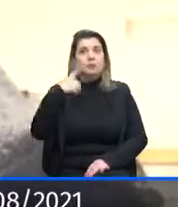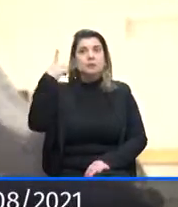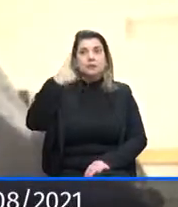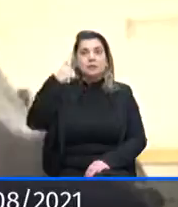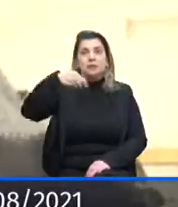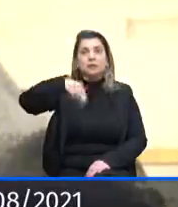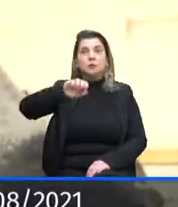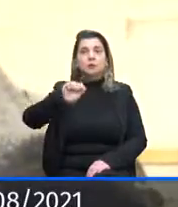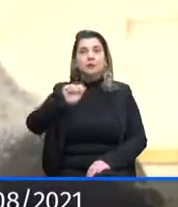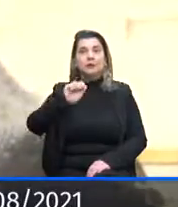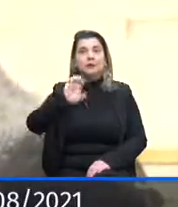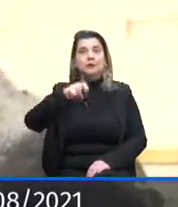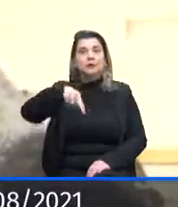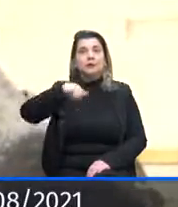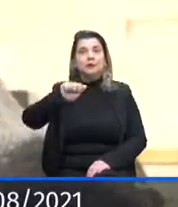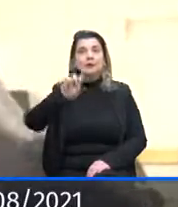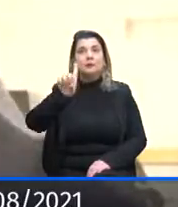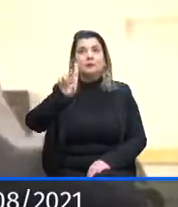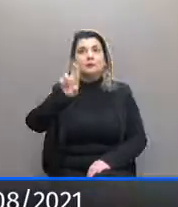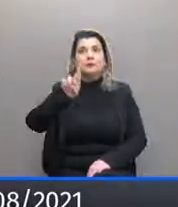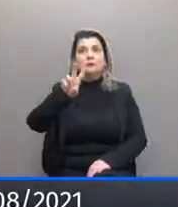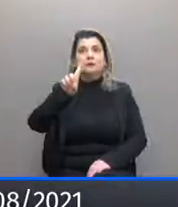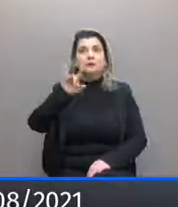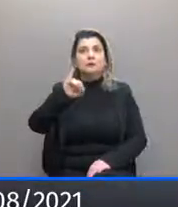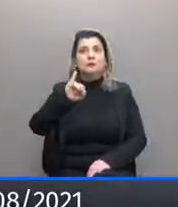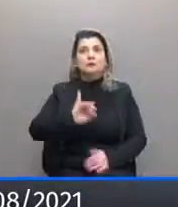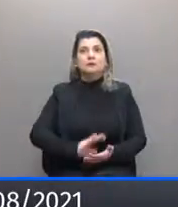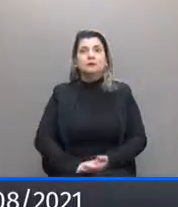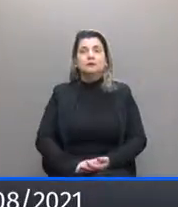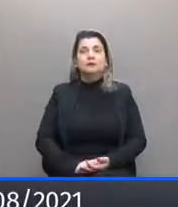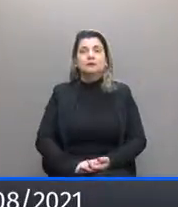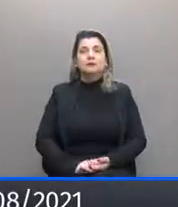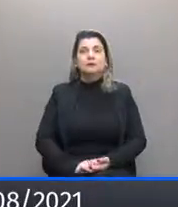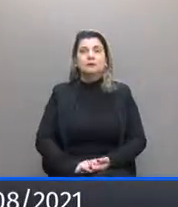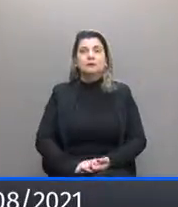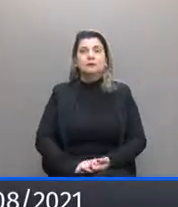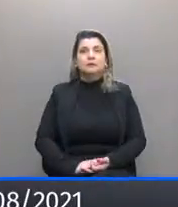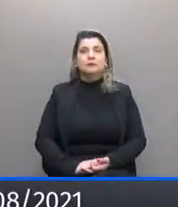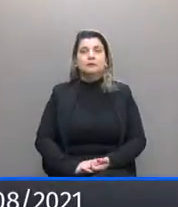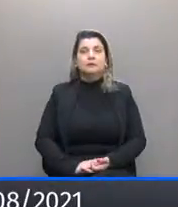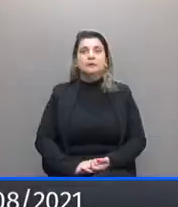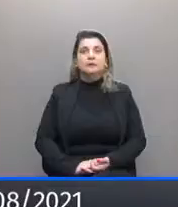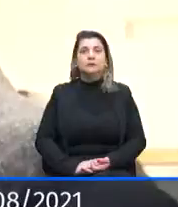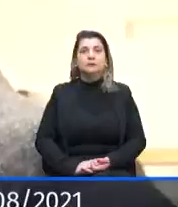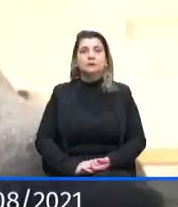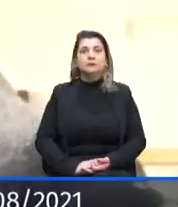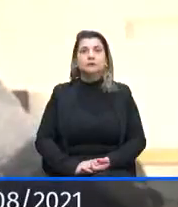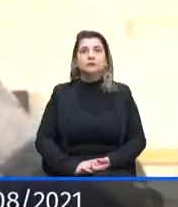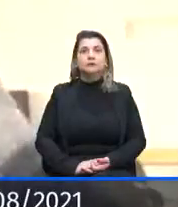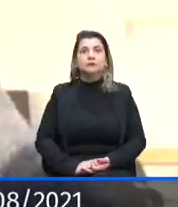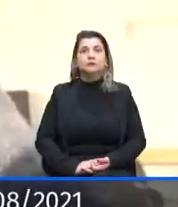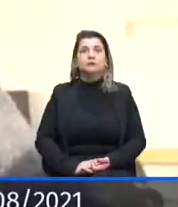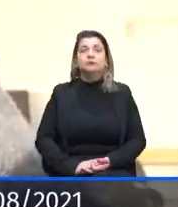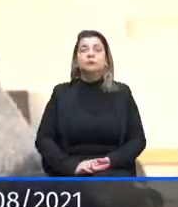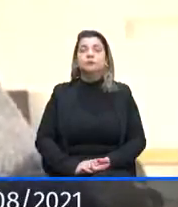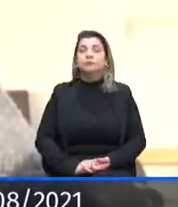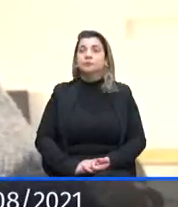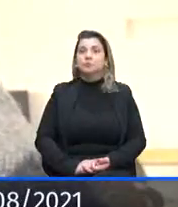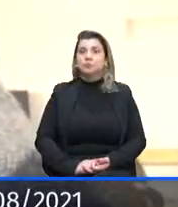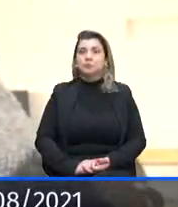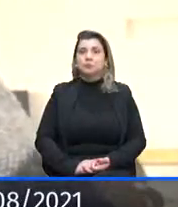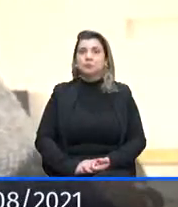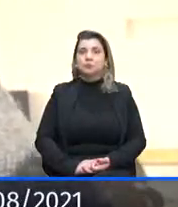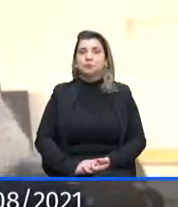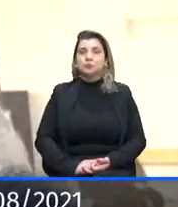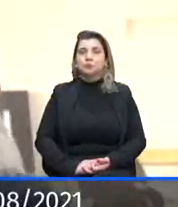Algum deputado gostaria de fazer a gentileza de ceder ao outro, ou iremos pela grade?